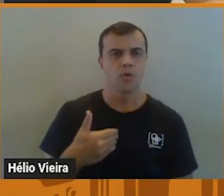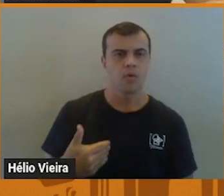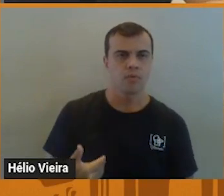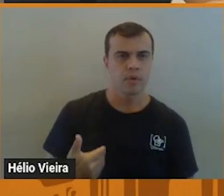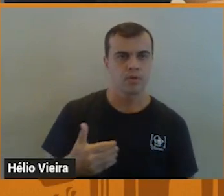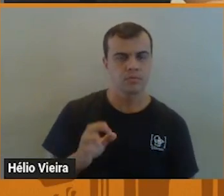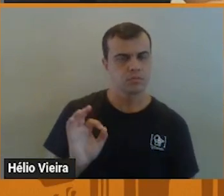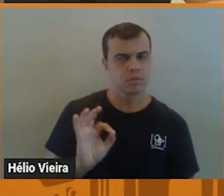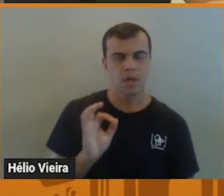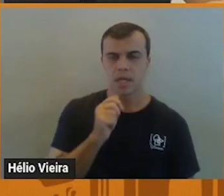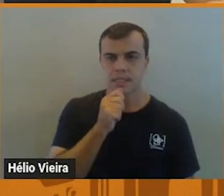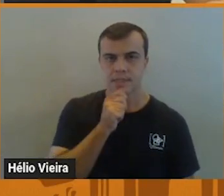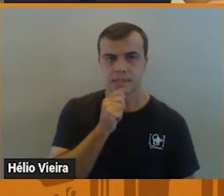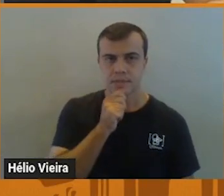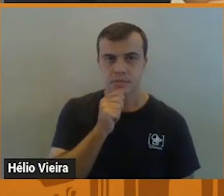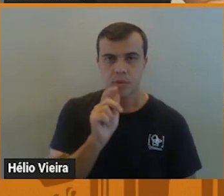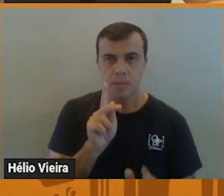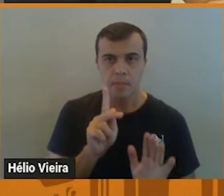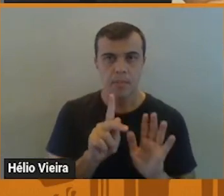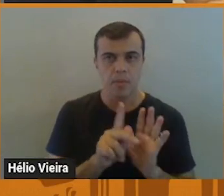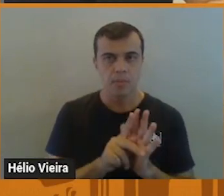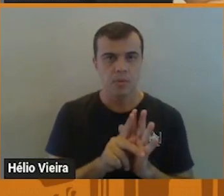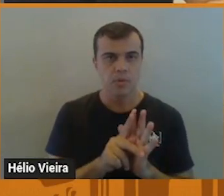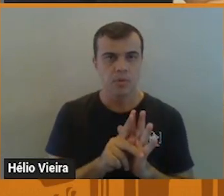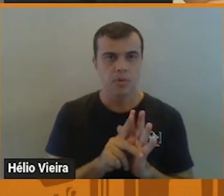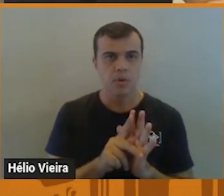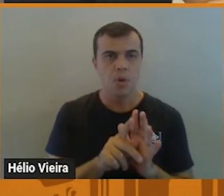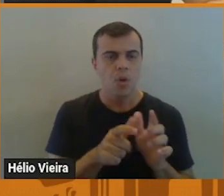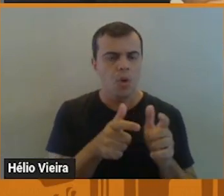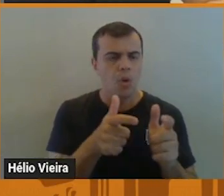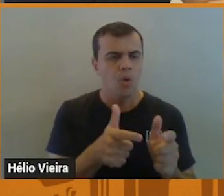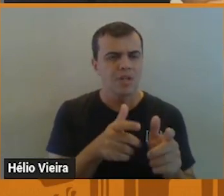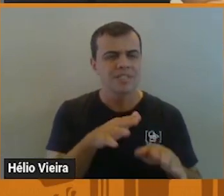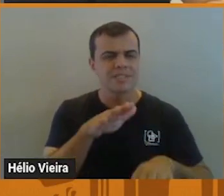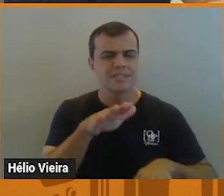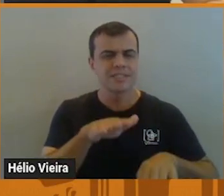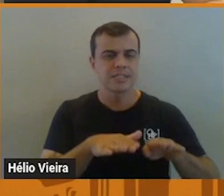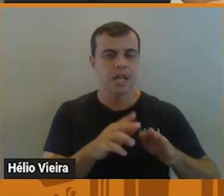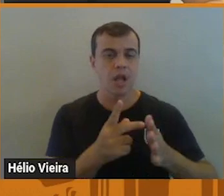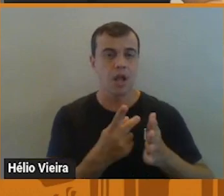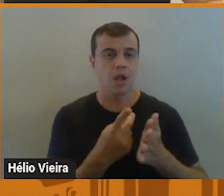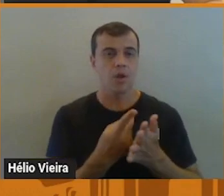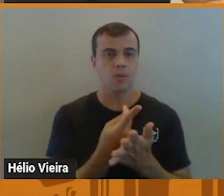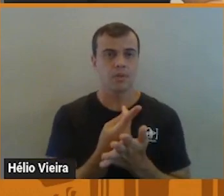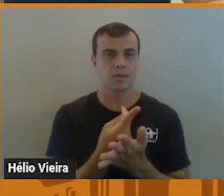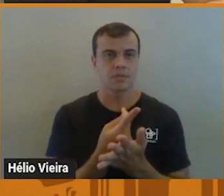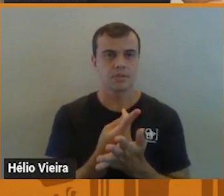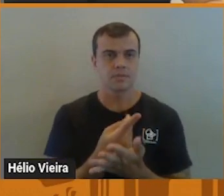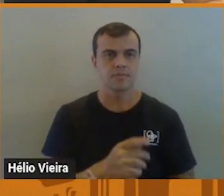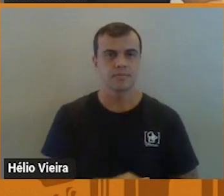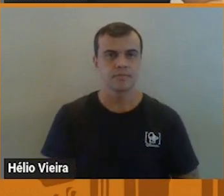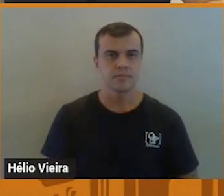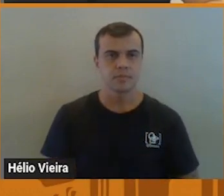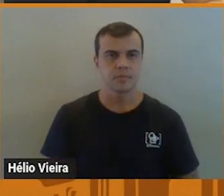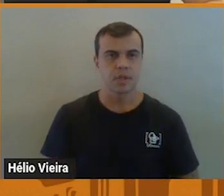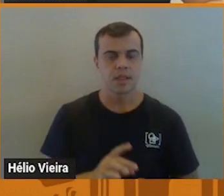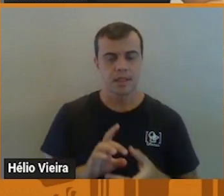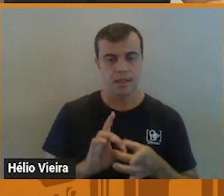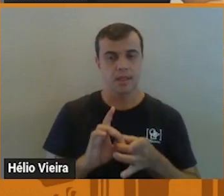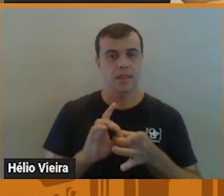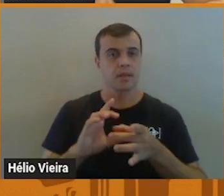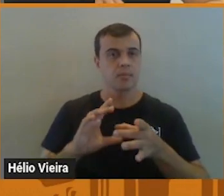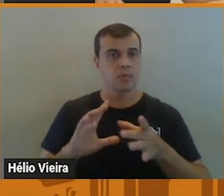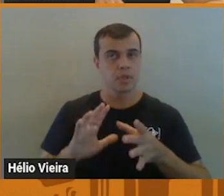nesse sentido. É no sentido de onde muitas vezes acontece a democratização